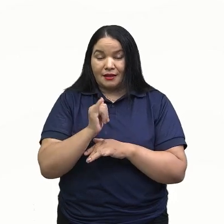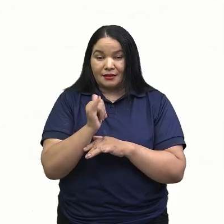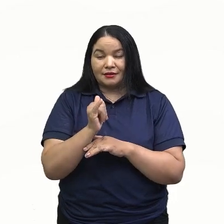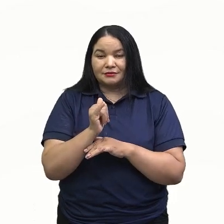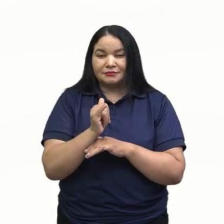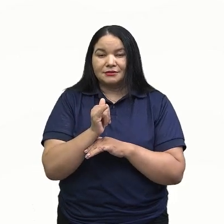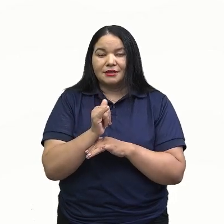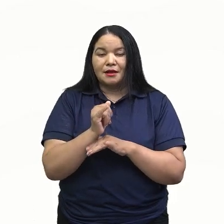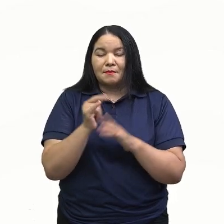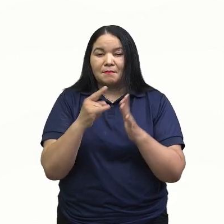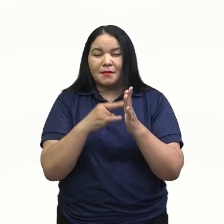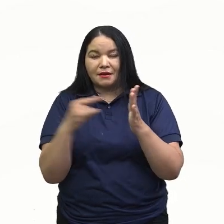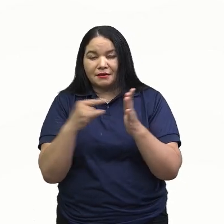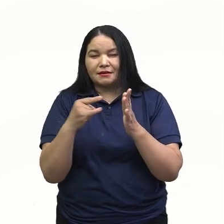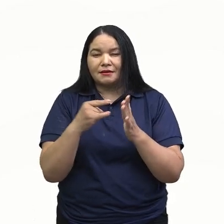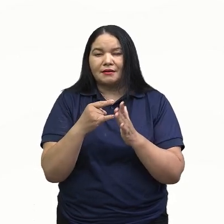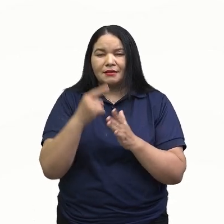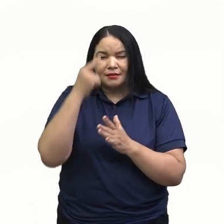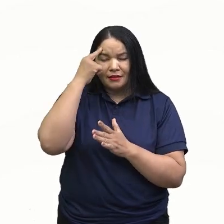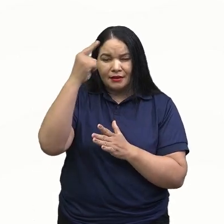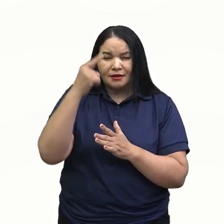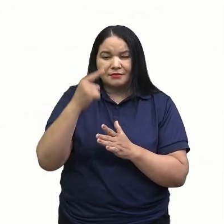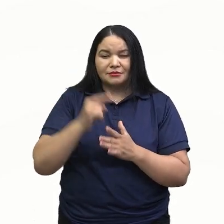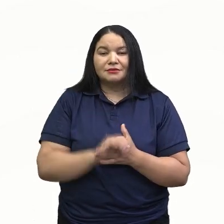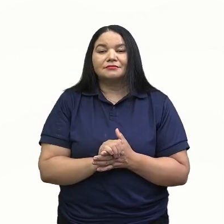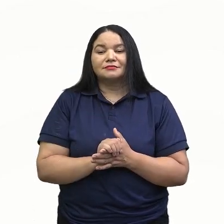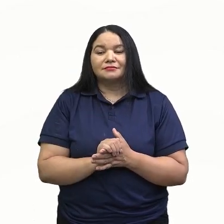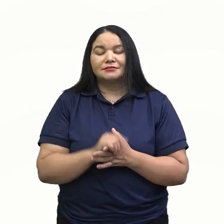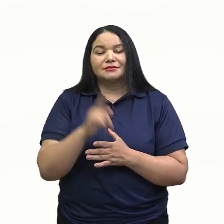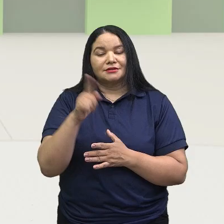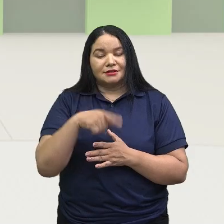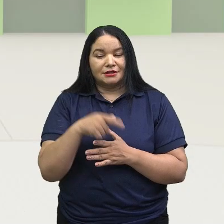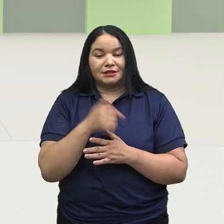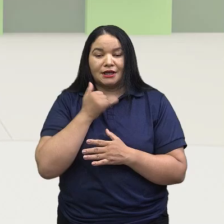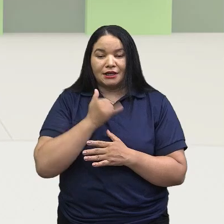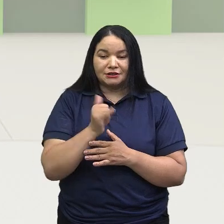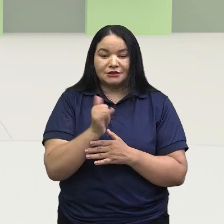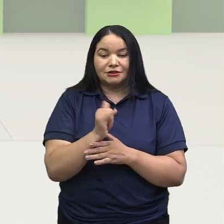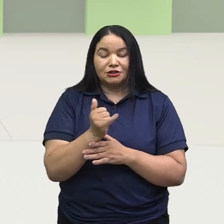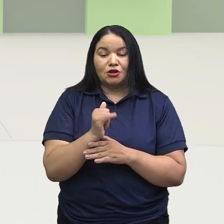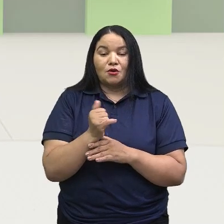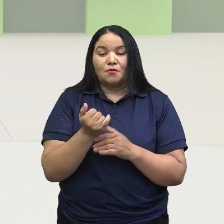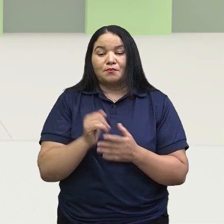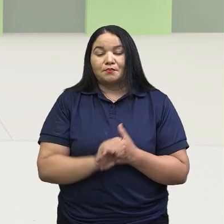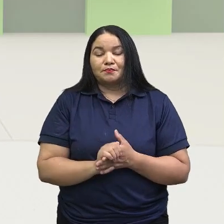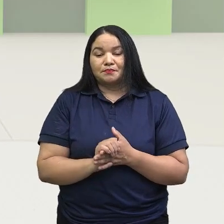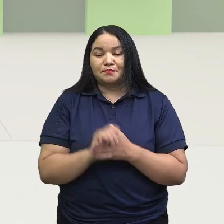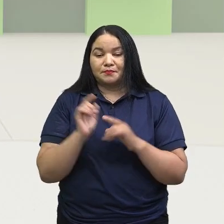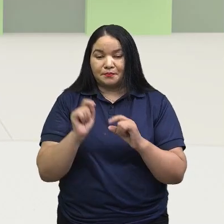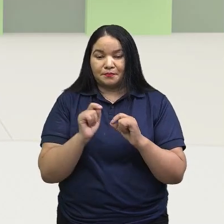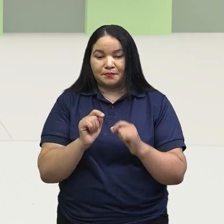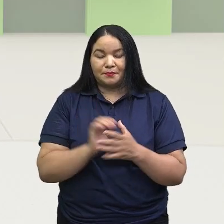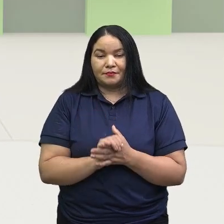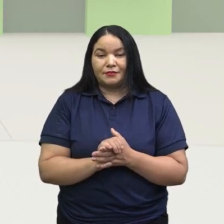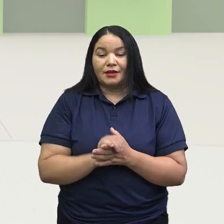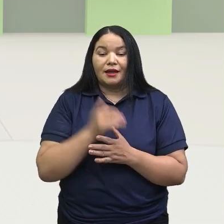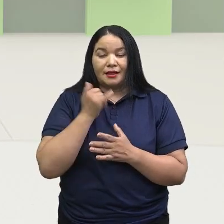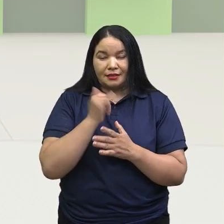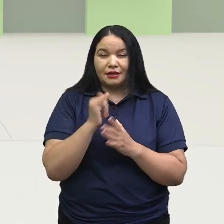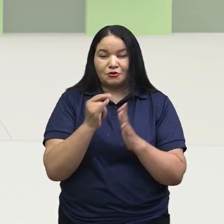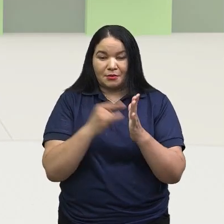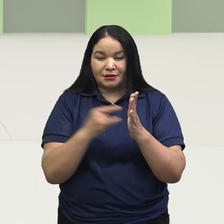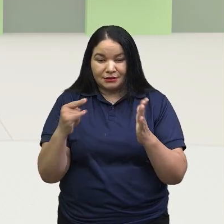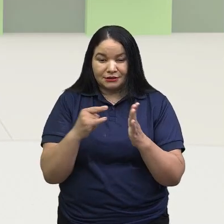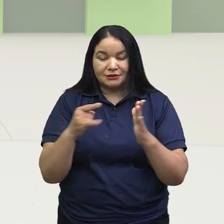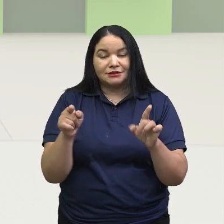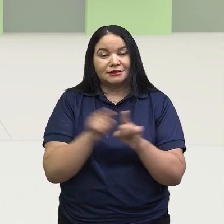eletromagnéticas. Lembra o que era uma radiação eletromagnética? Olha só, a radiação eletromagnética